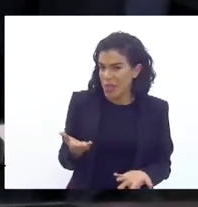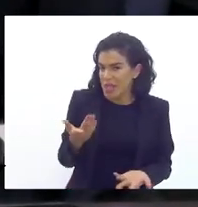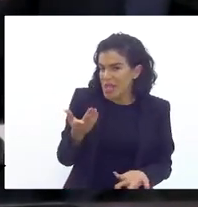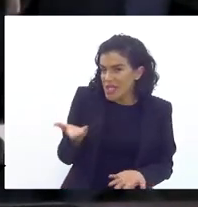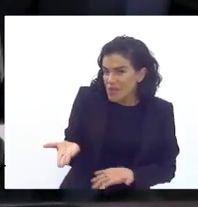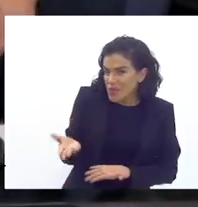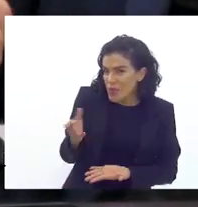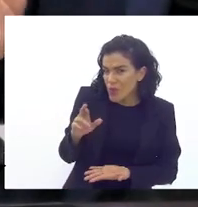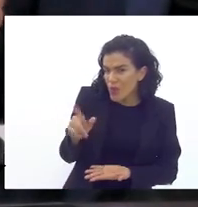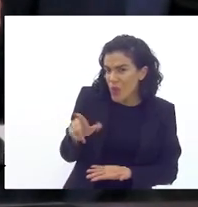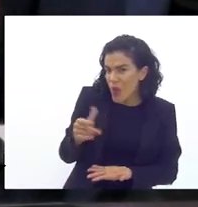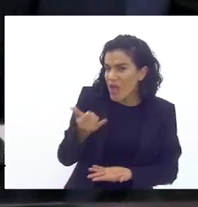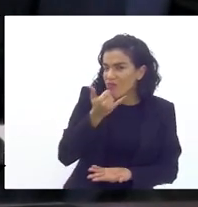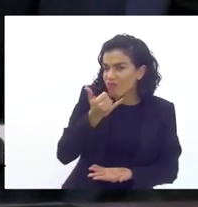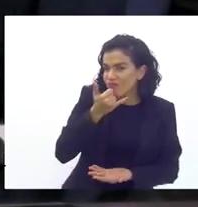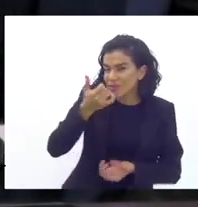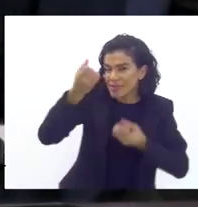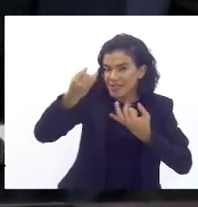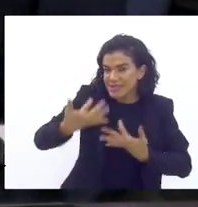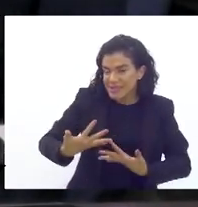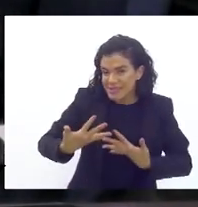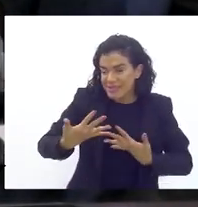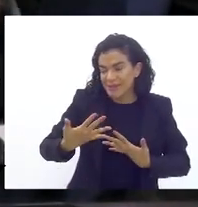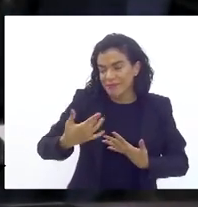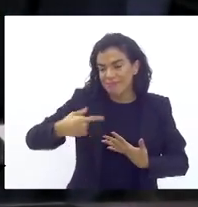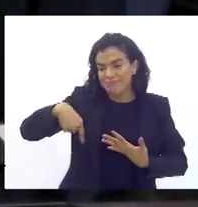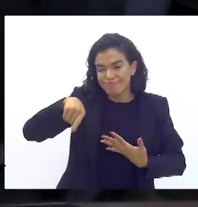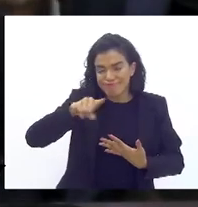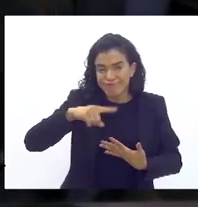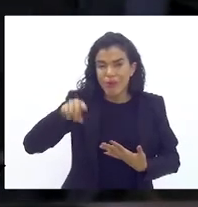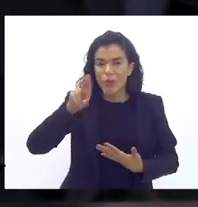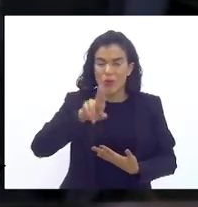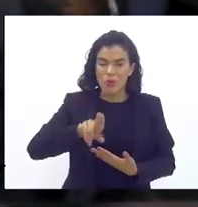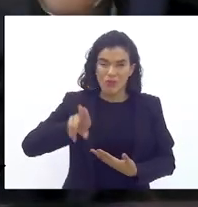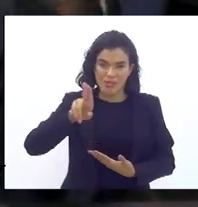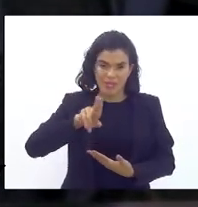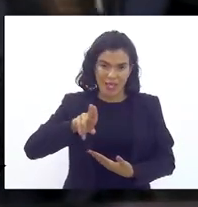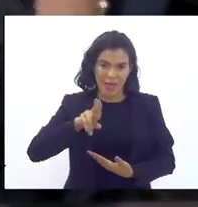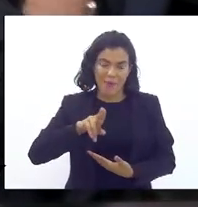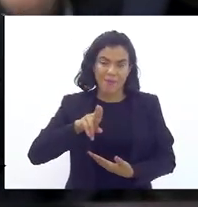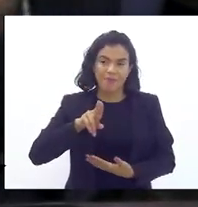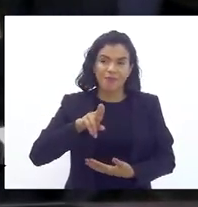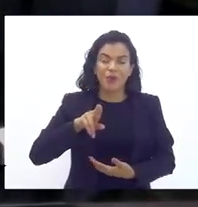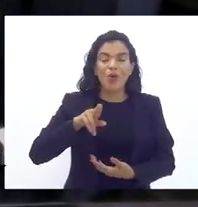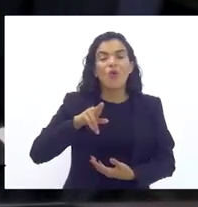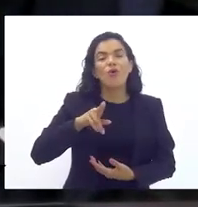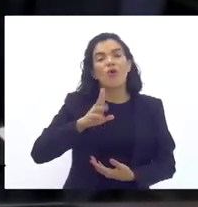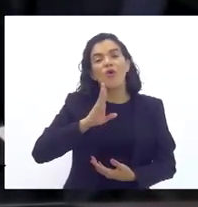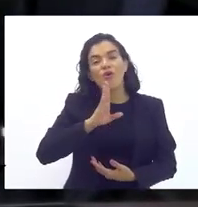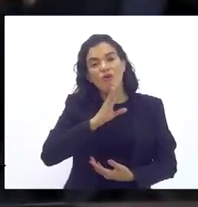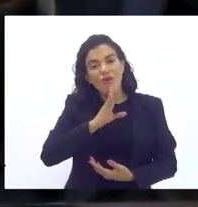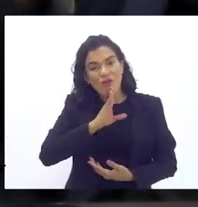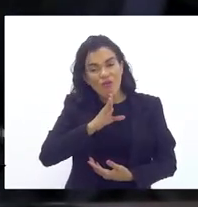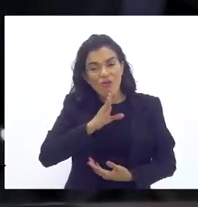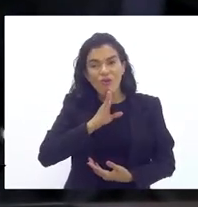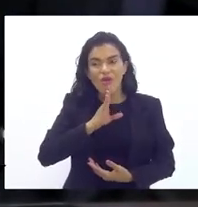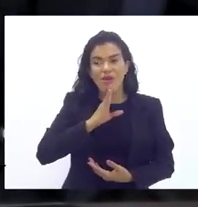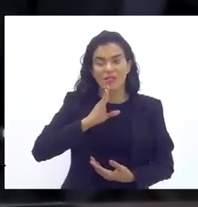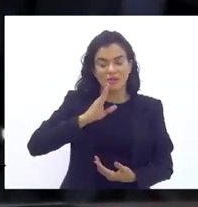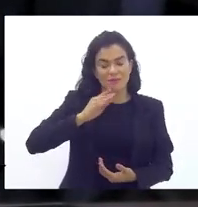como justificativa para você usar o reconhecimento fotográfico como